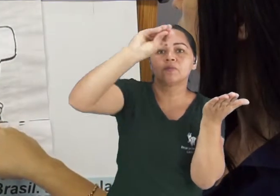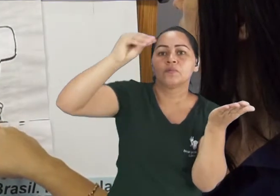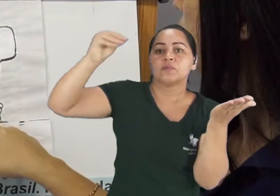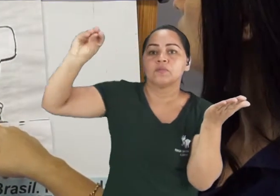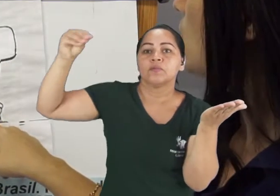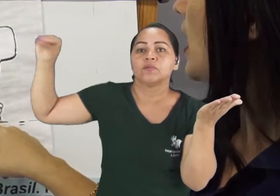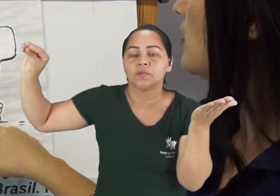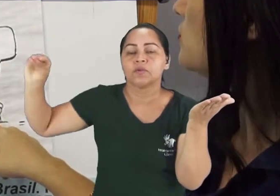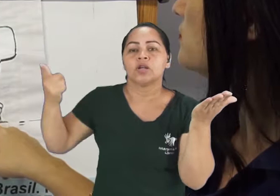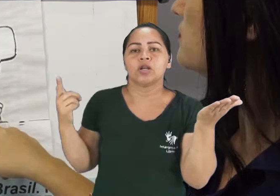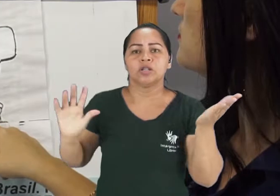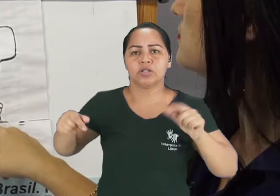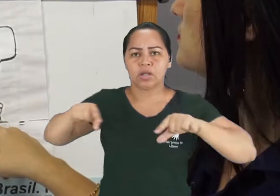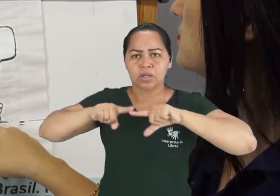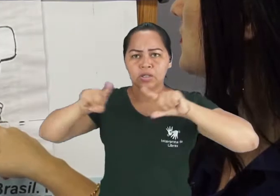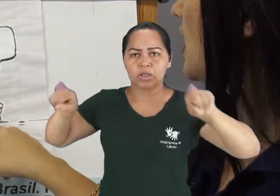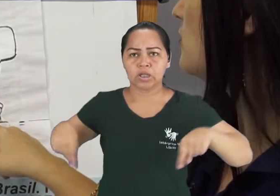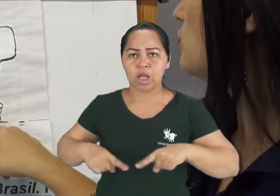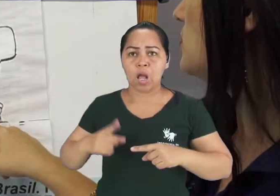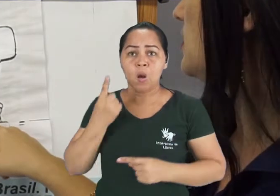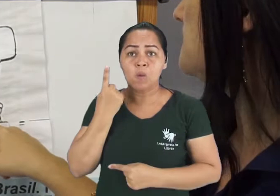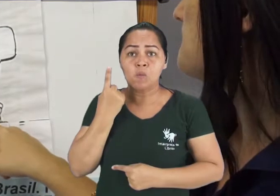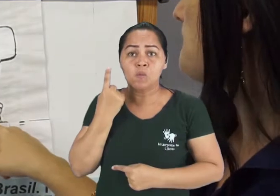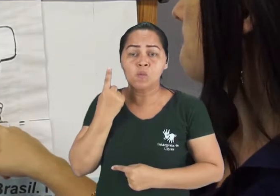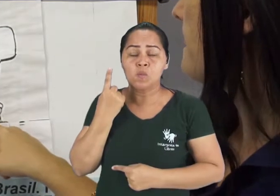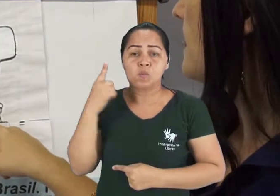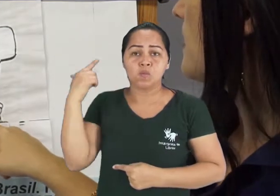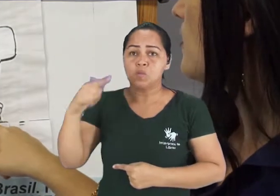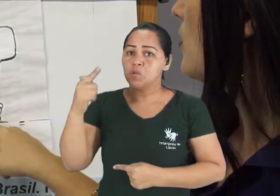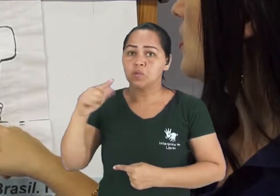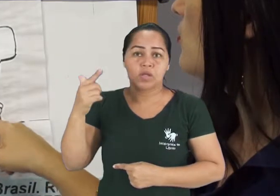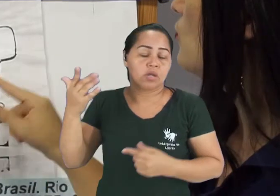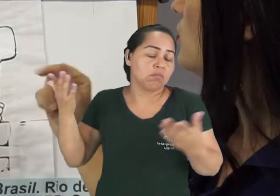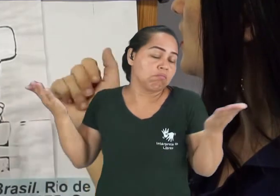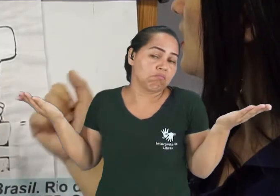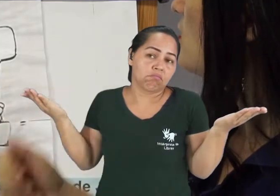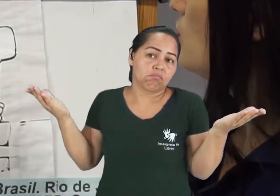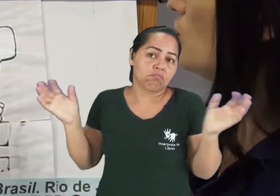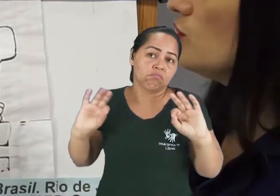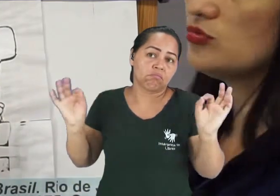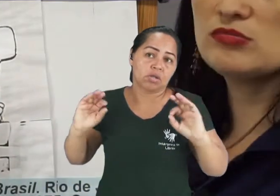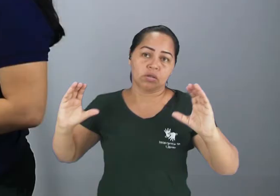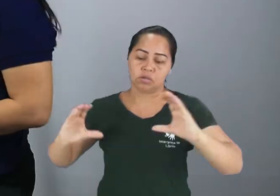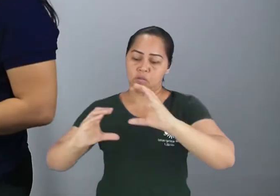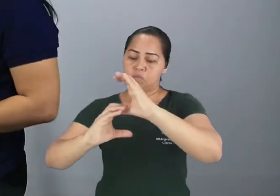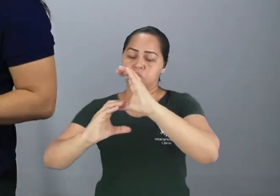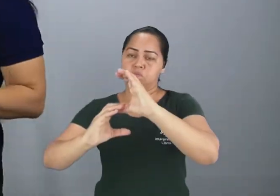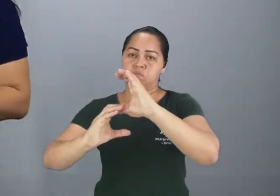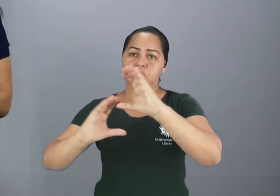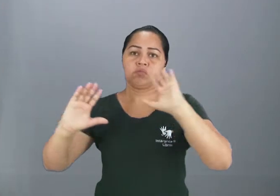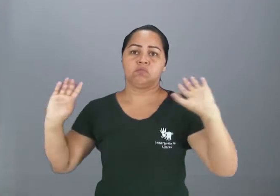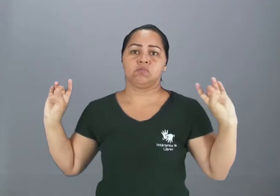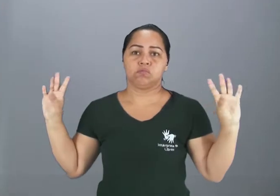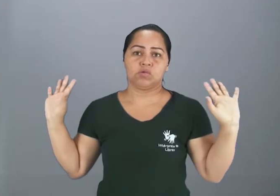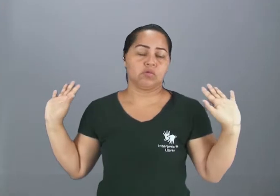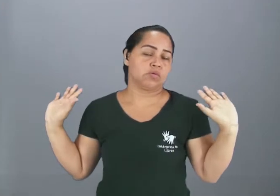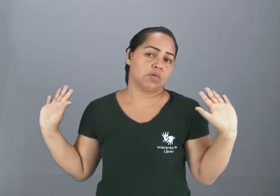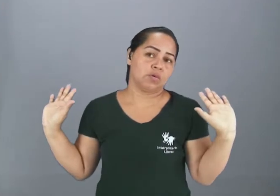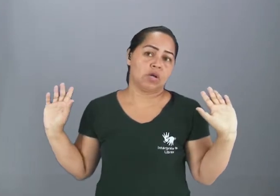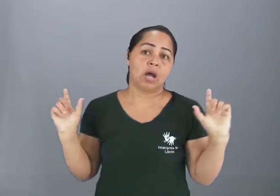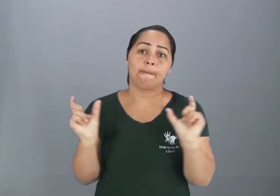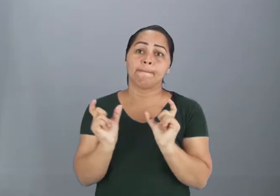o do cartão, né? Que um tem e o outro não tem.